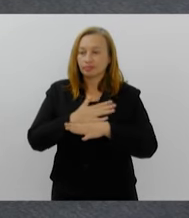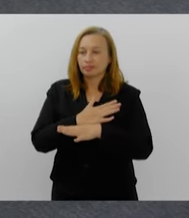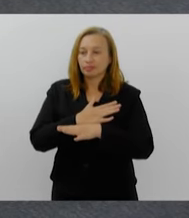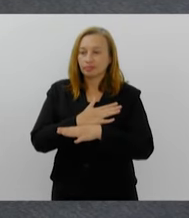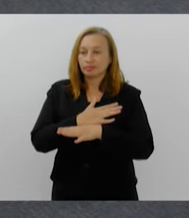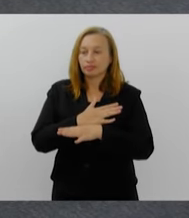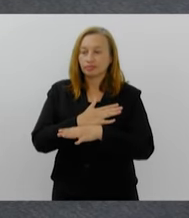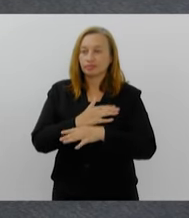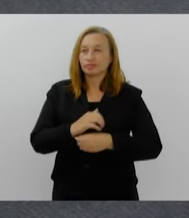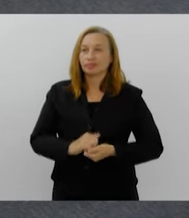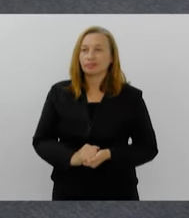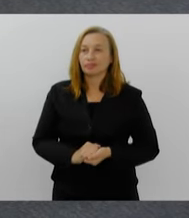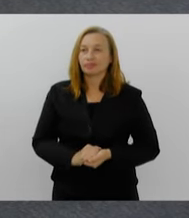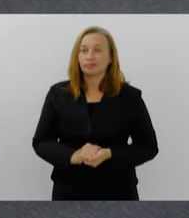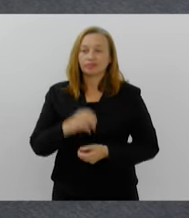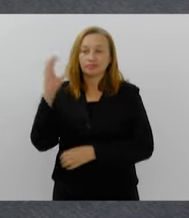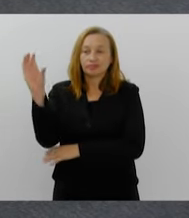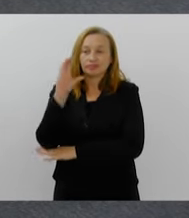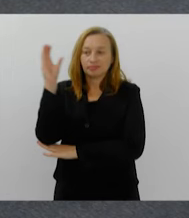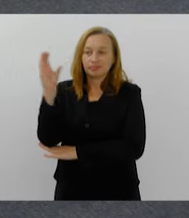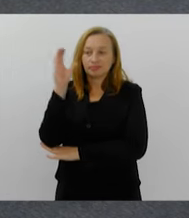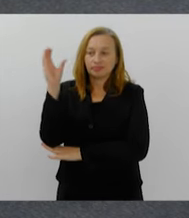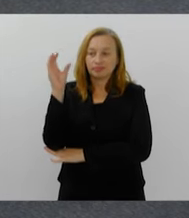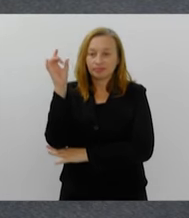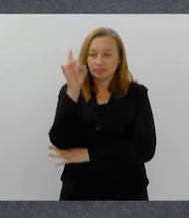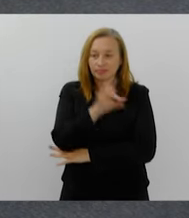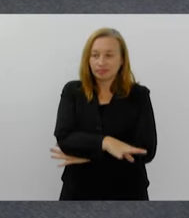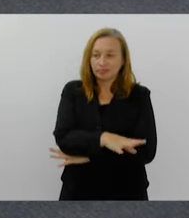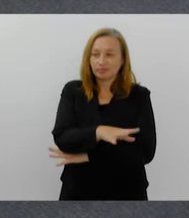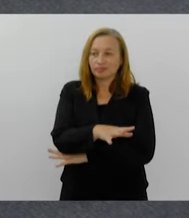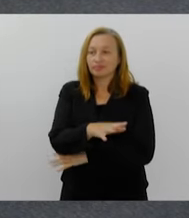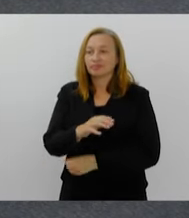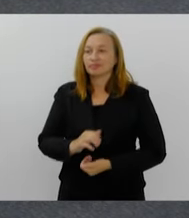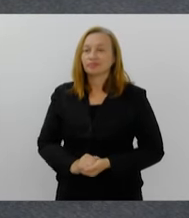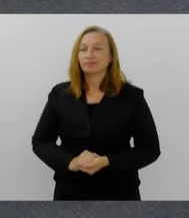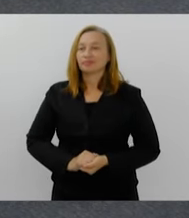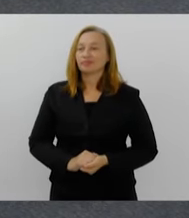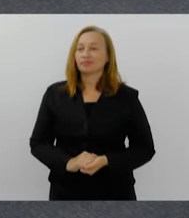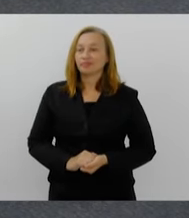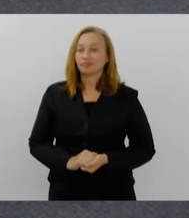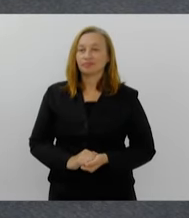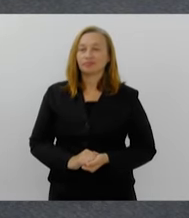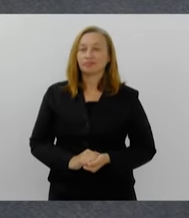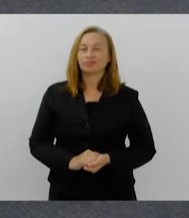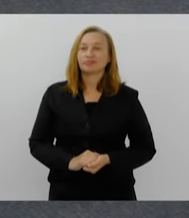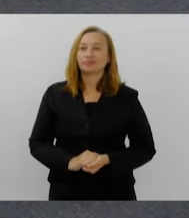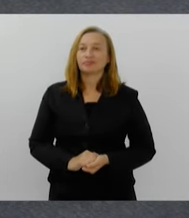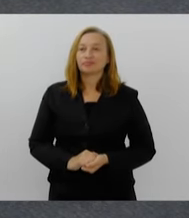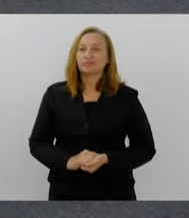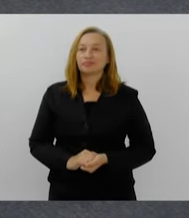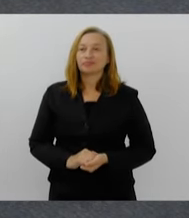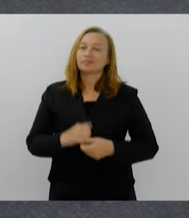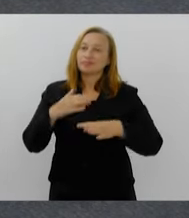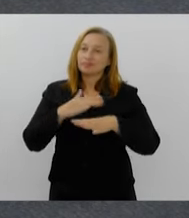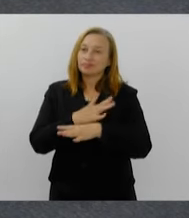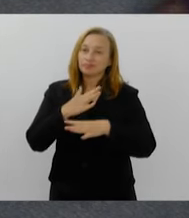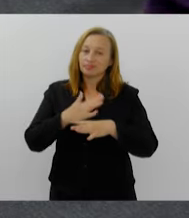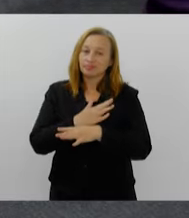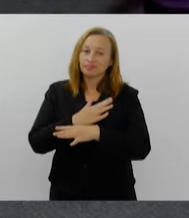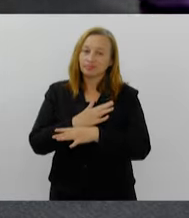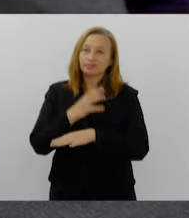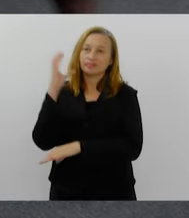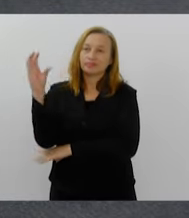na última quinta-feira, na última semana da campanha, a Polícia Federal, na cidade de